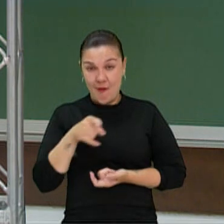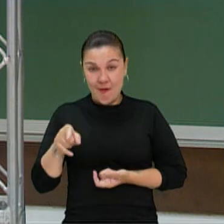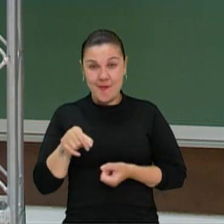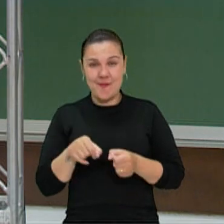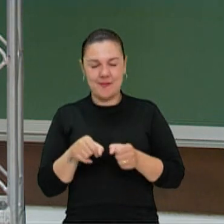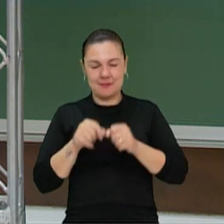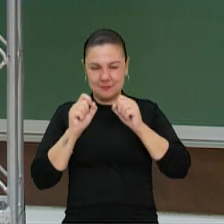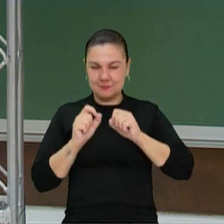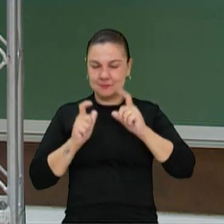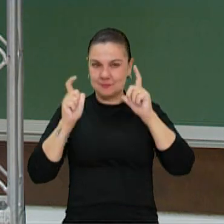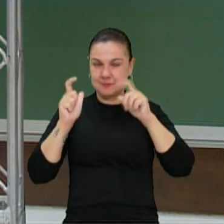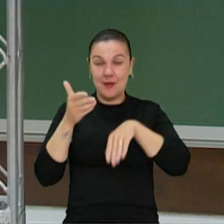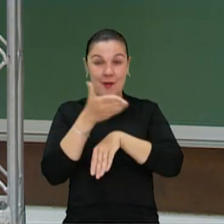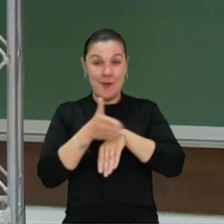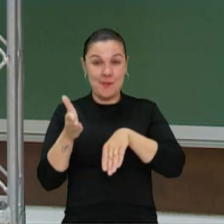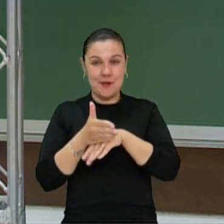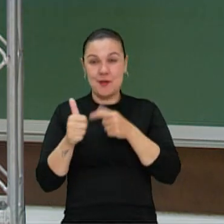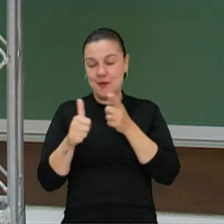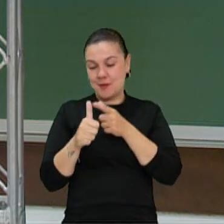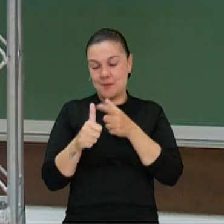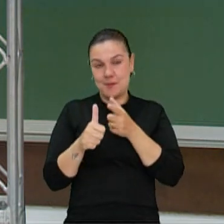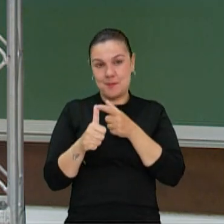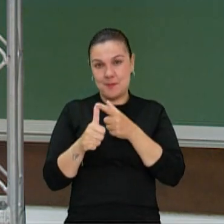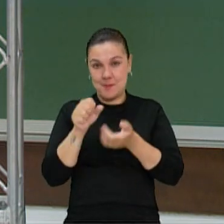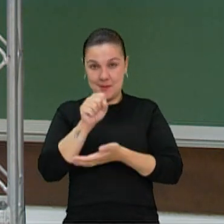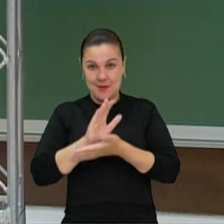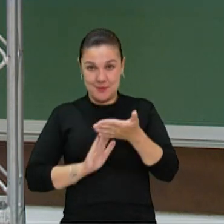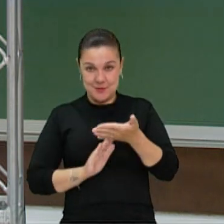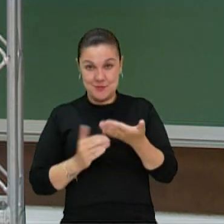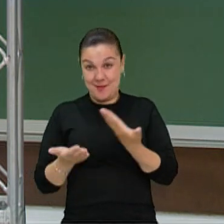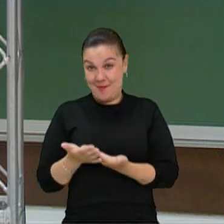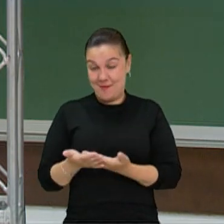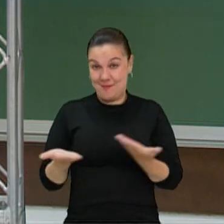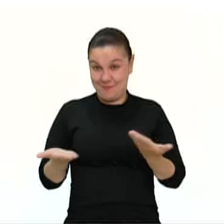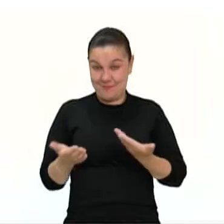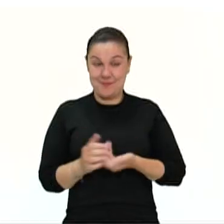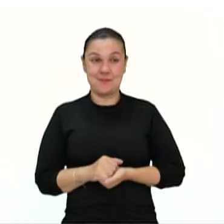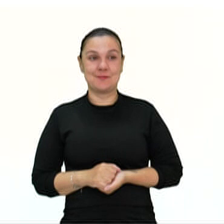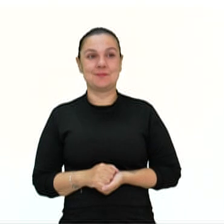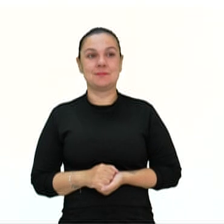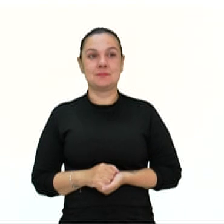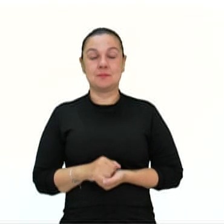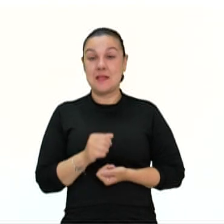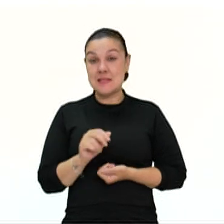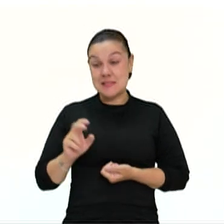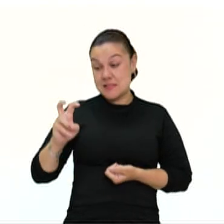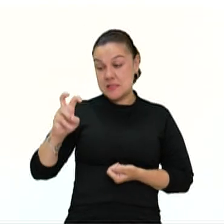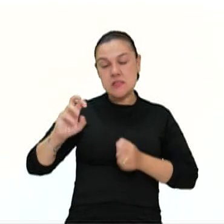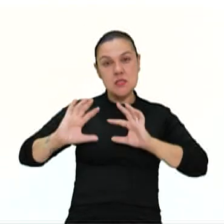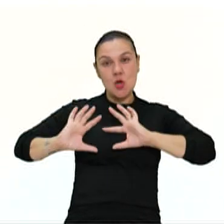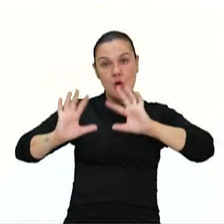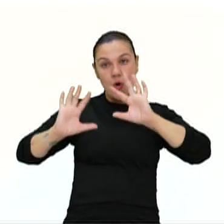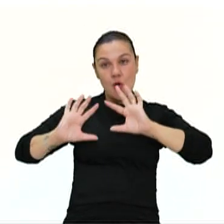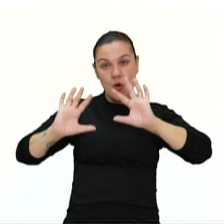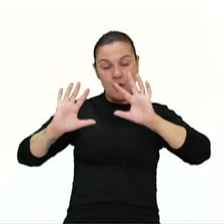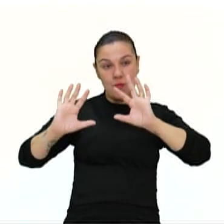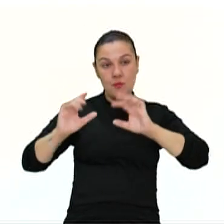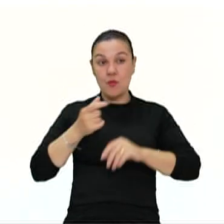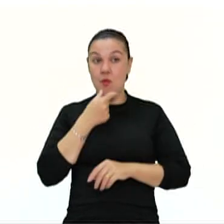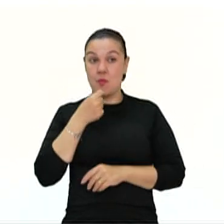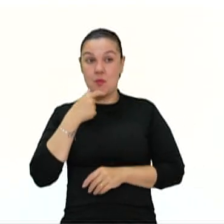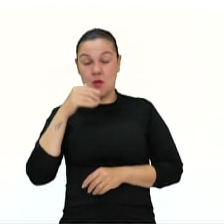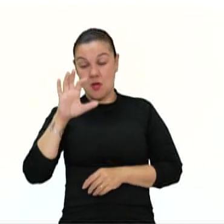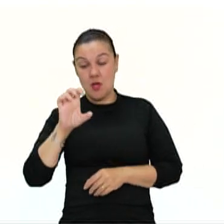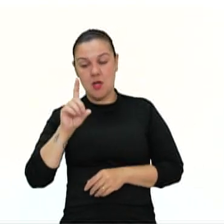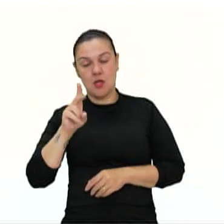bem ligados, praticando o primeiro exercício da nossa aula de hoje. Em 5 partidas de voleibol, Eduardo,